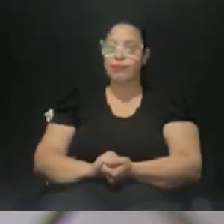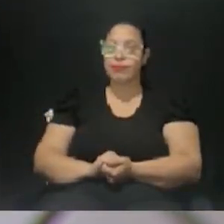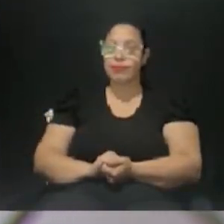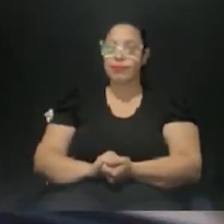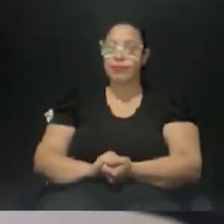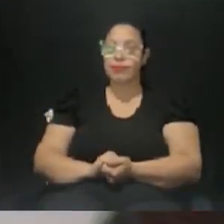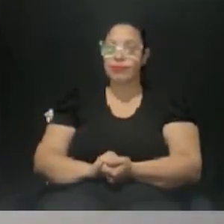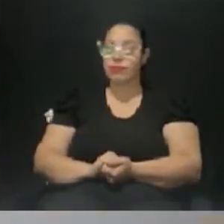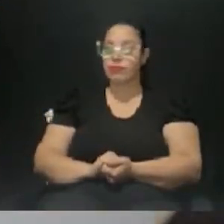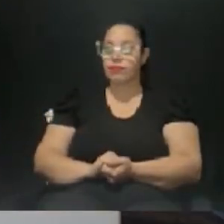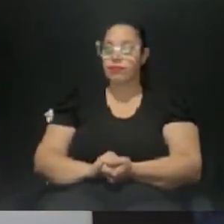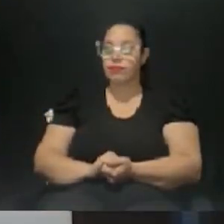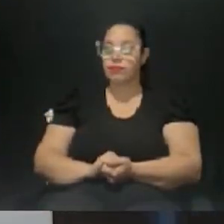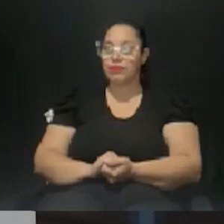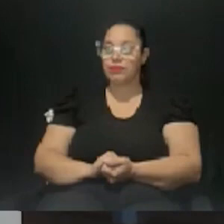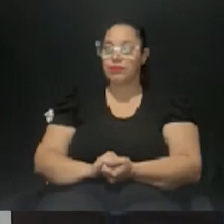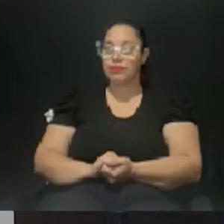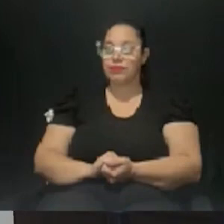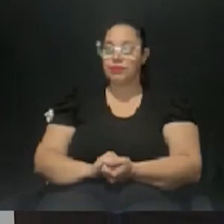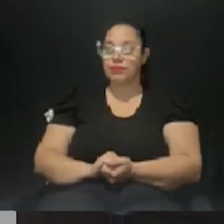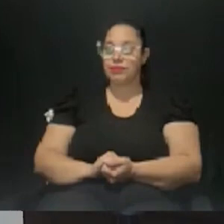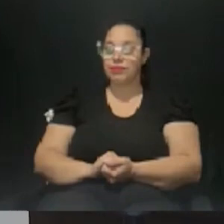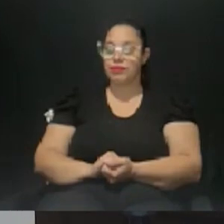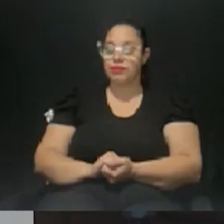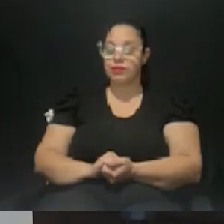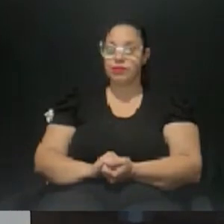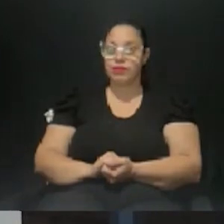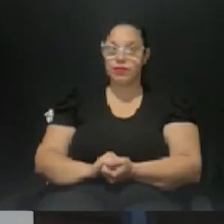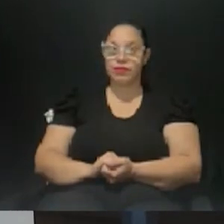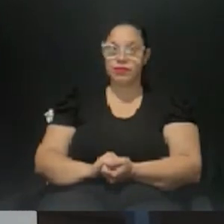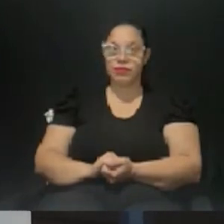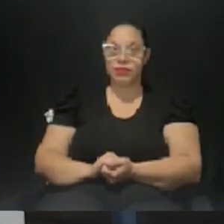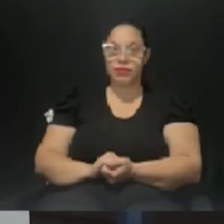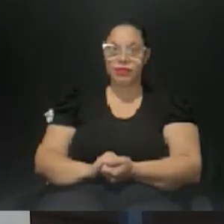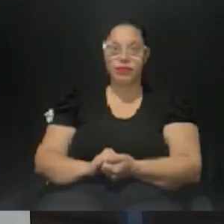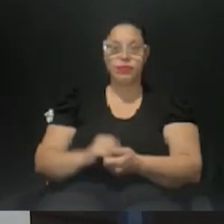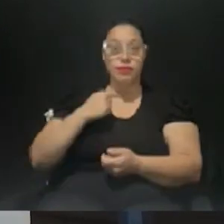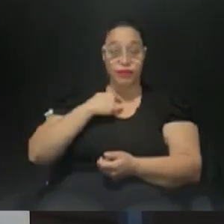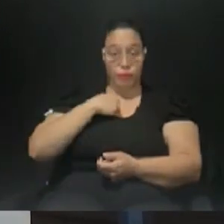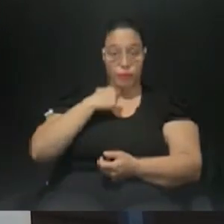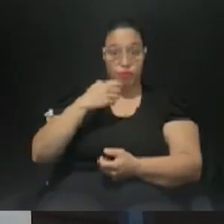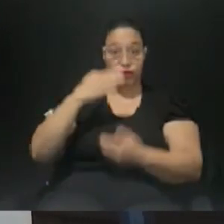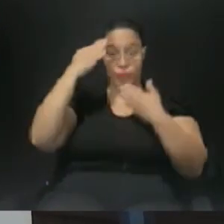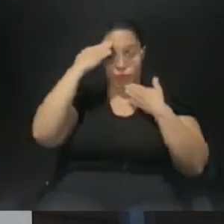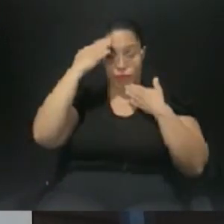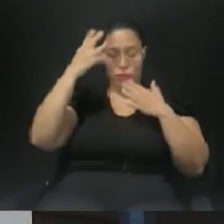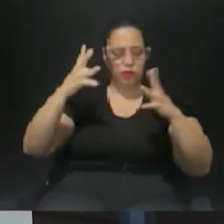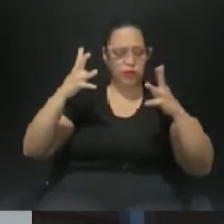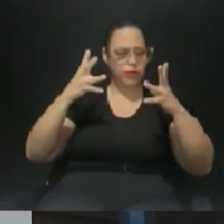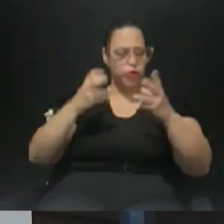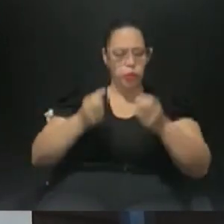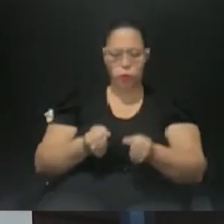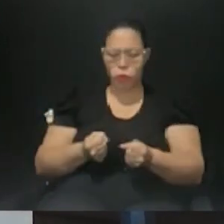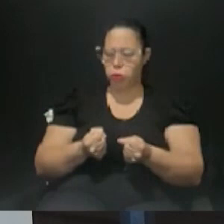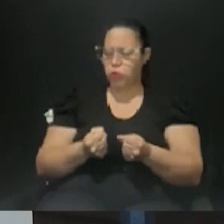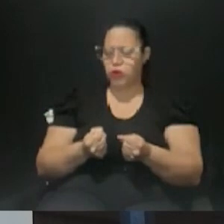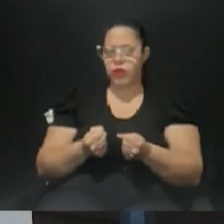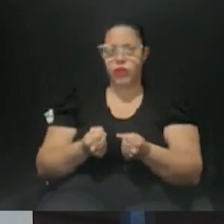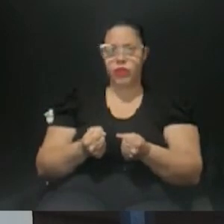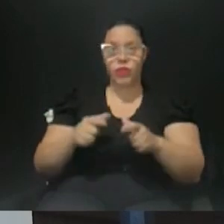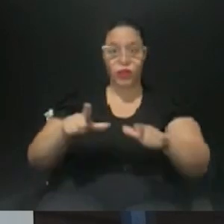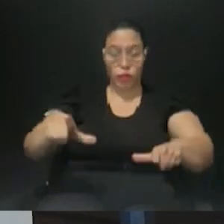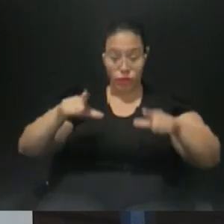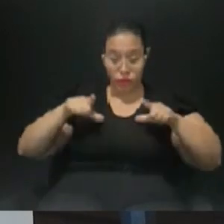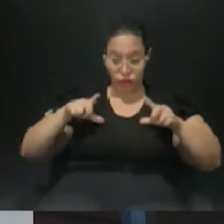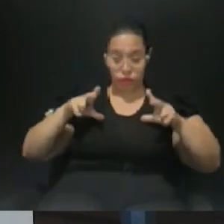eu agradeço muito esse diploma que recebemos aqui. Não é para mim o diploma, vocês sabem disso,